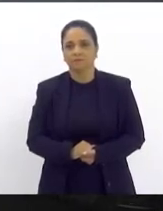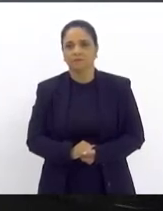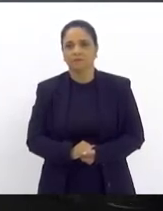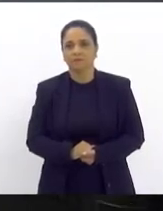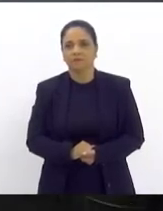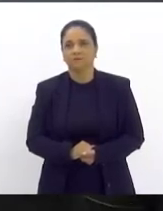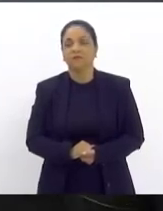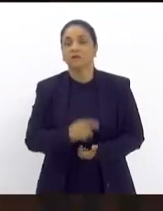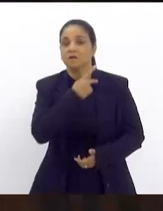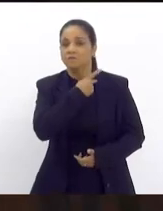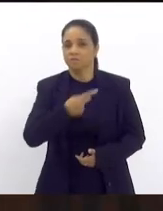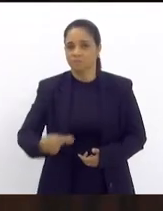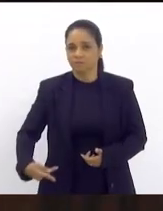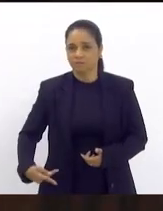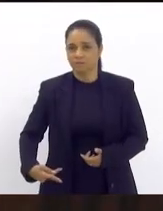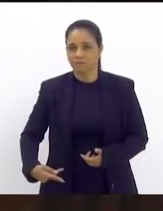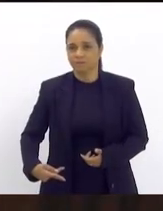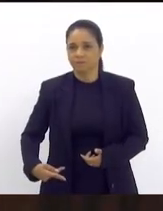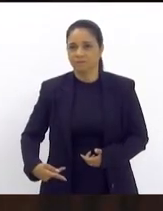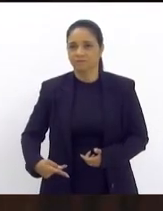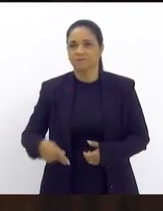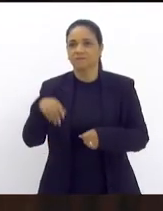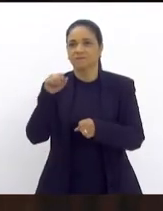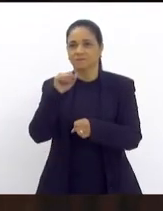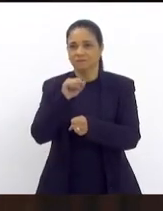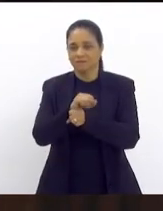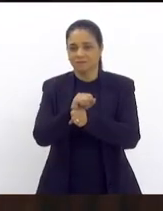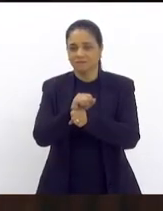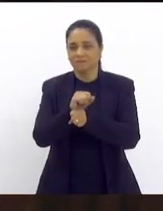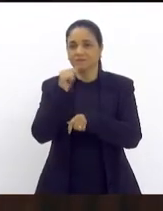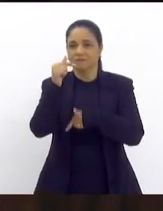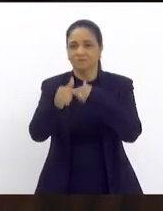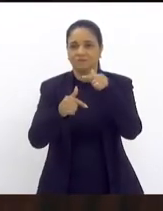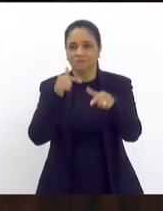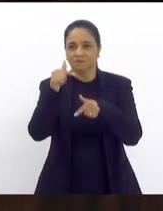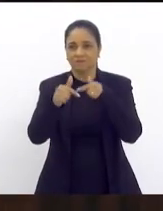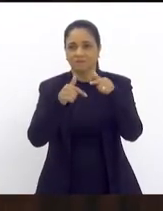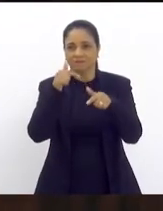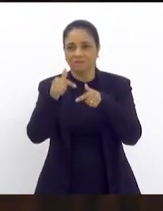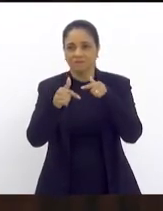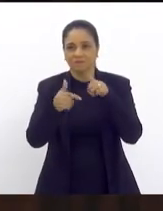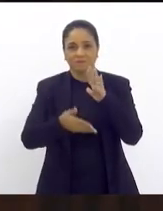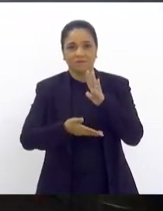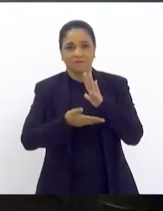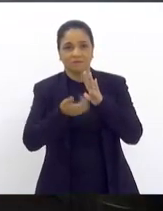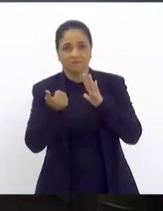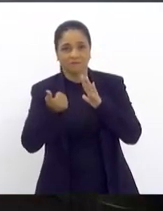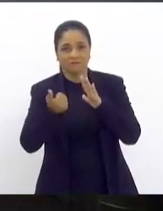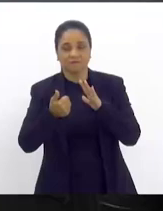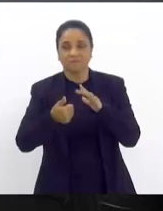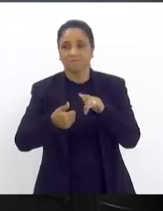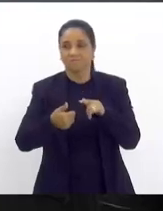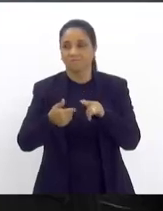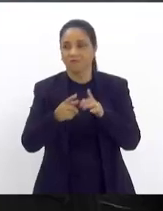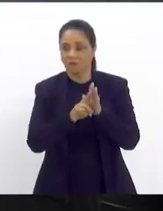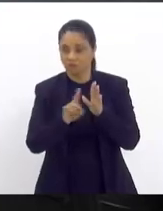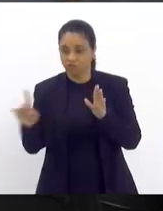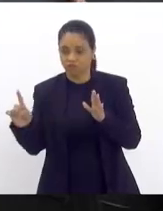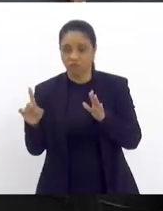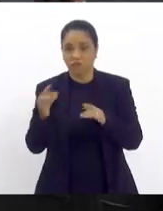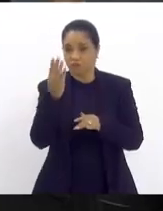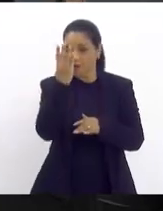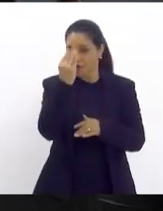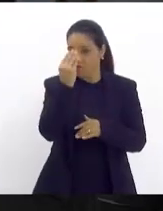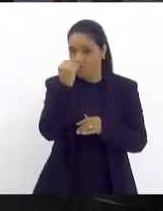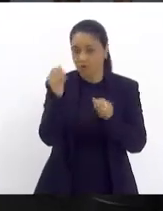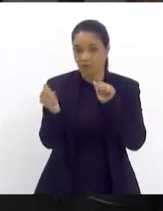a presidência para que os trabalhos à ordem foi excluída da foto junto com a deputada Gisele